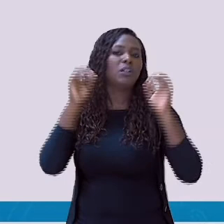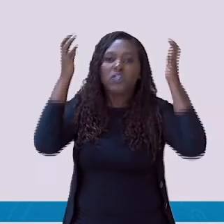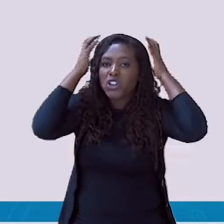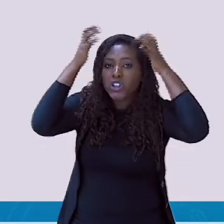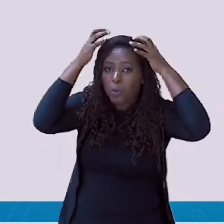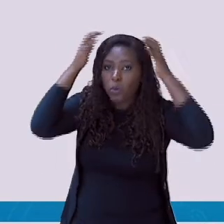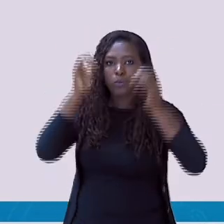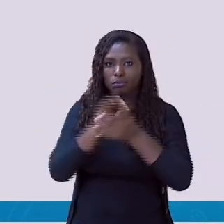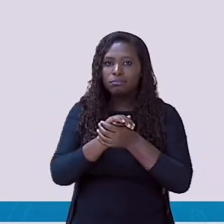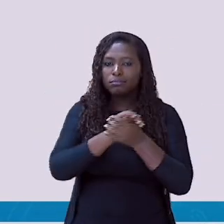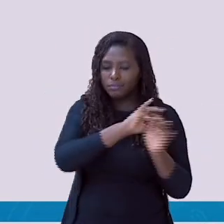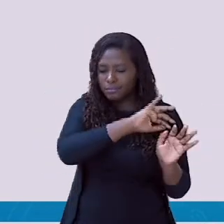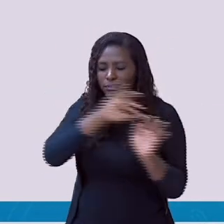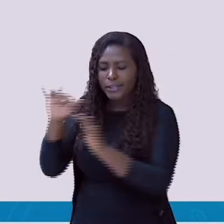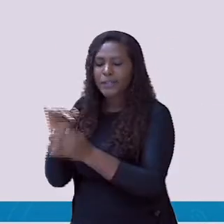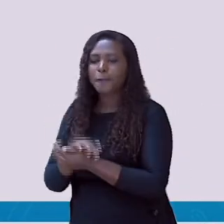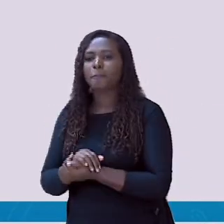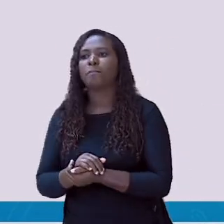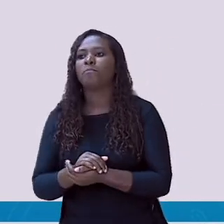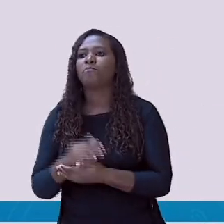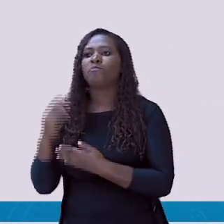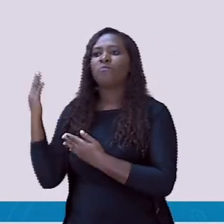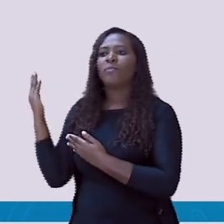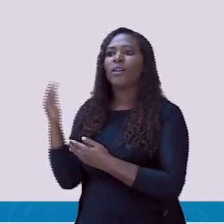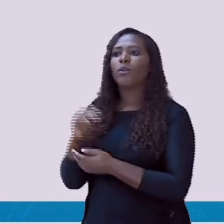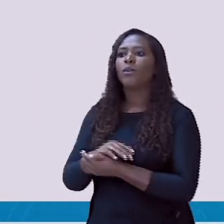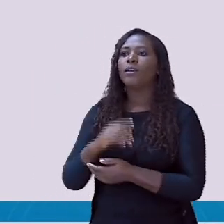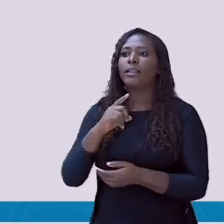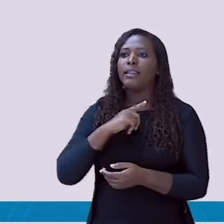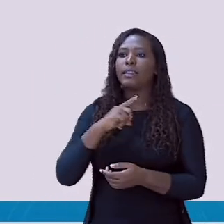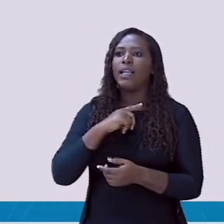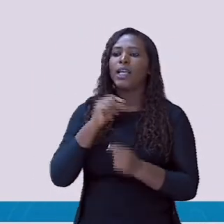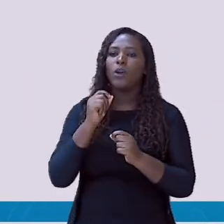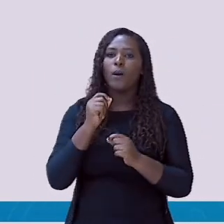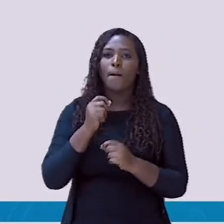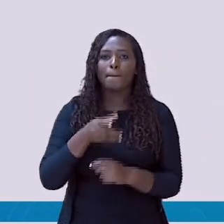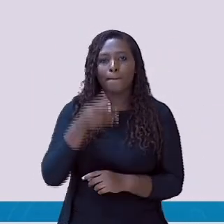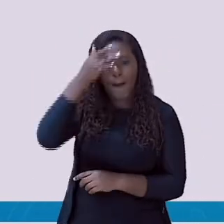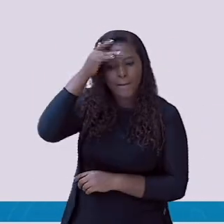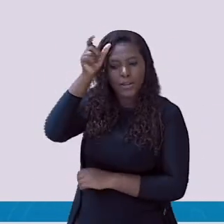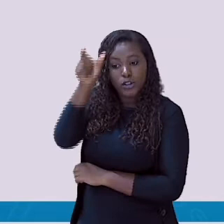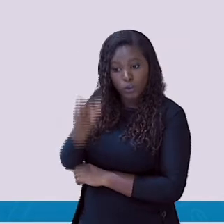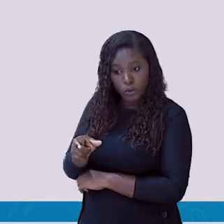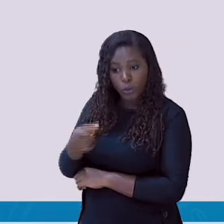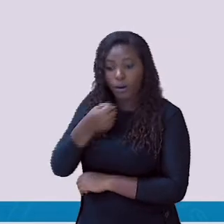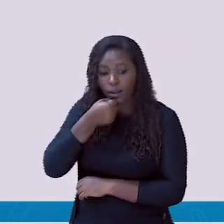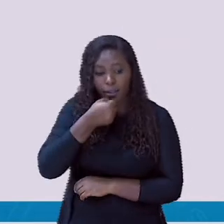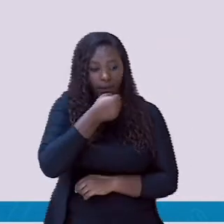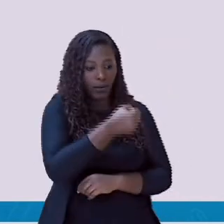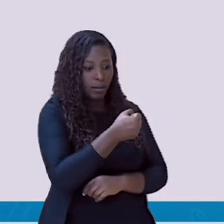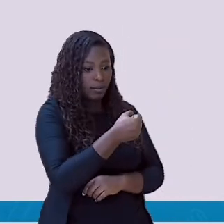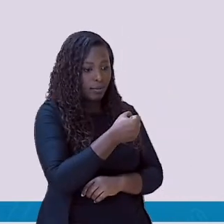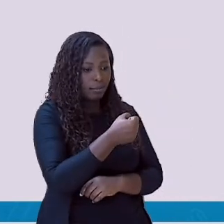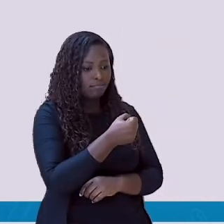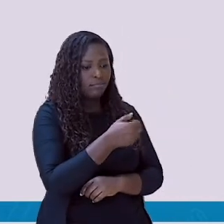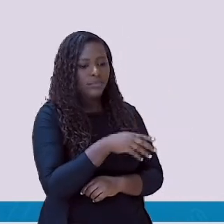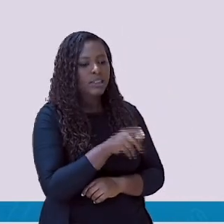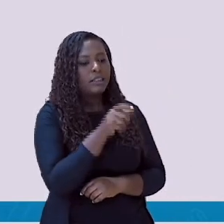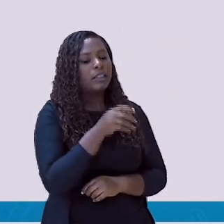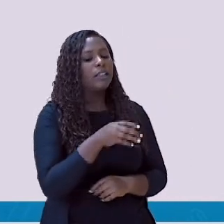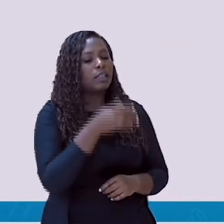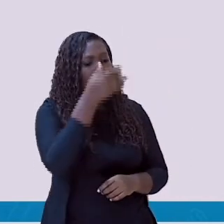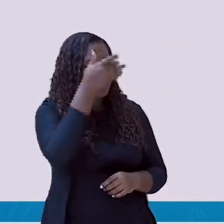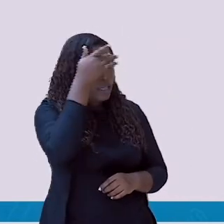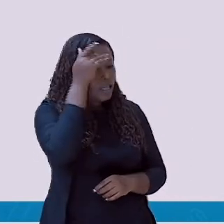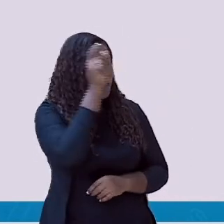conduzir a entrevista, ele vai fazer as perguntas para que o entrevistado responda às